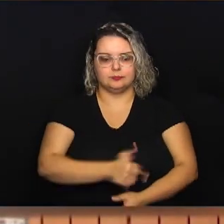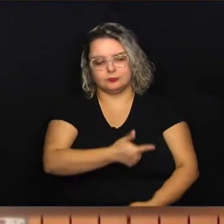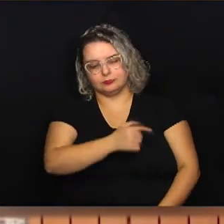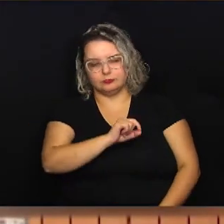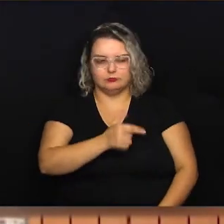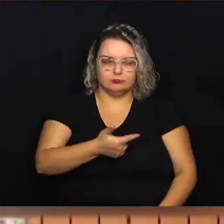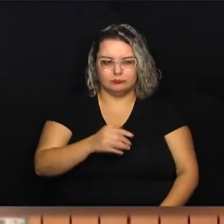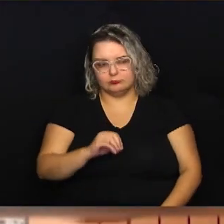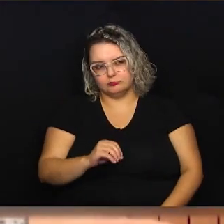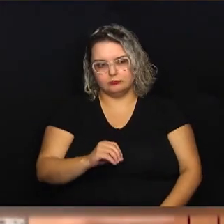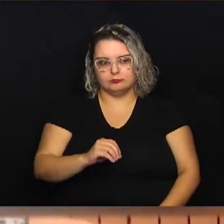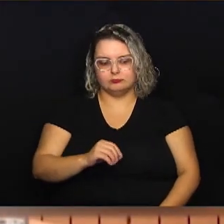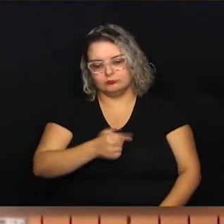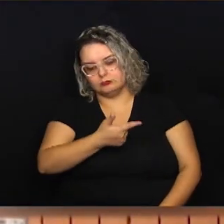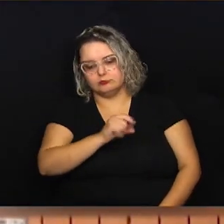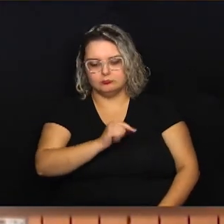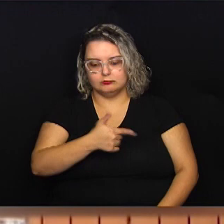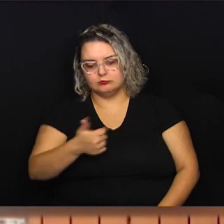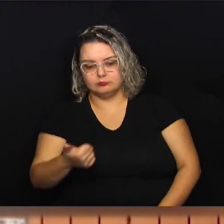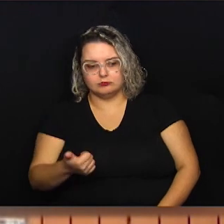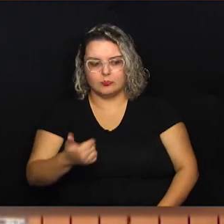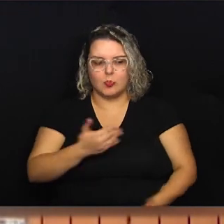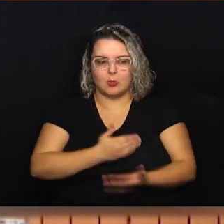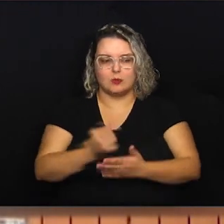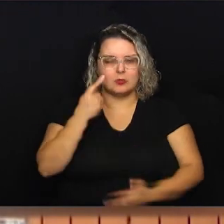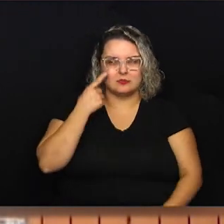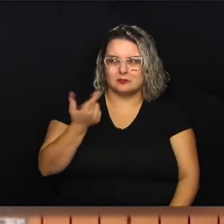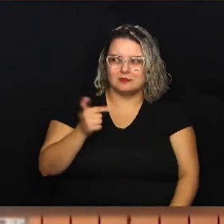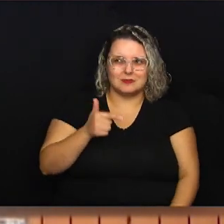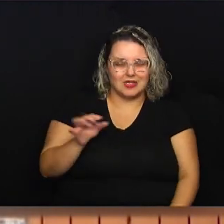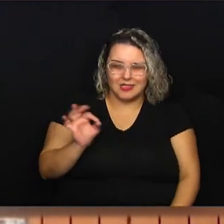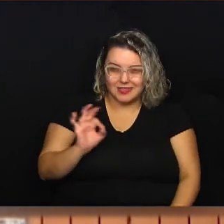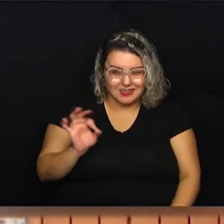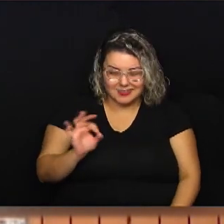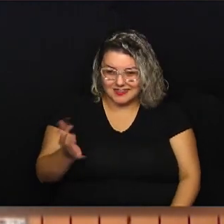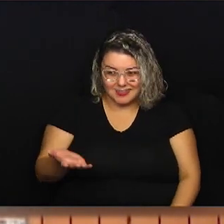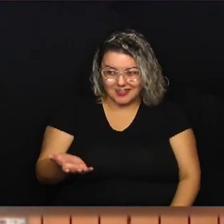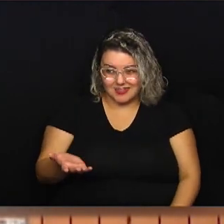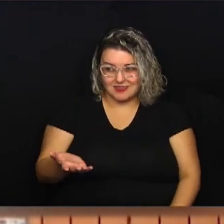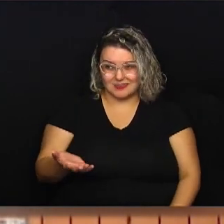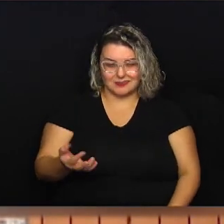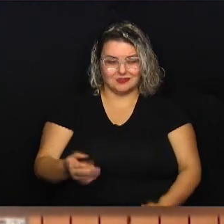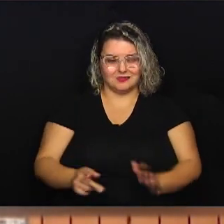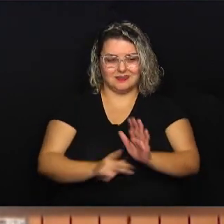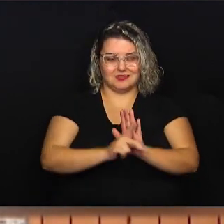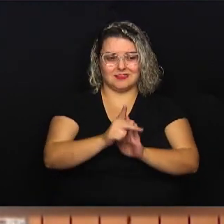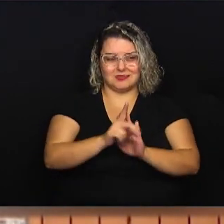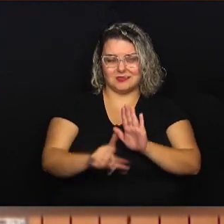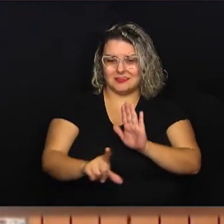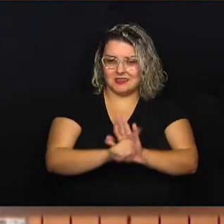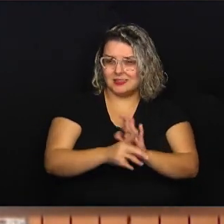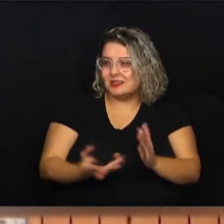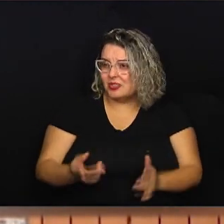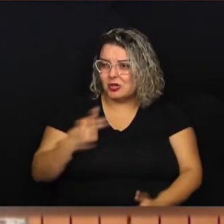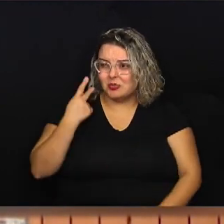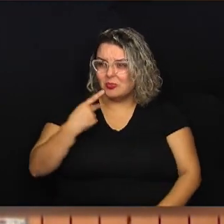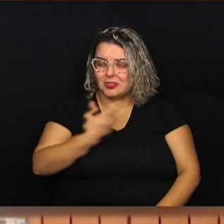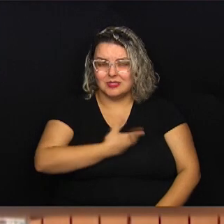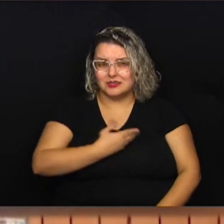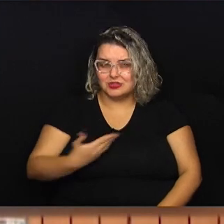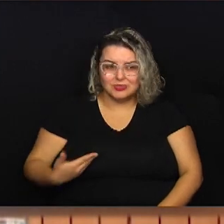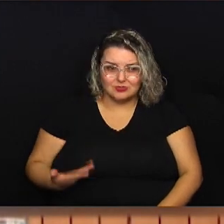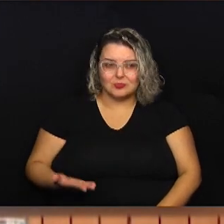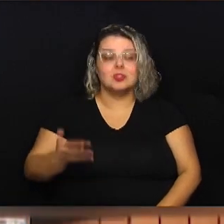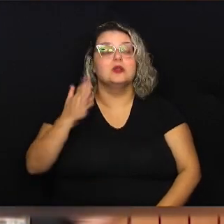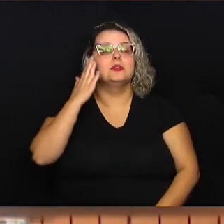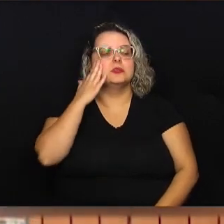essa ideia, né? Poxa, não existe nada a respeito em termos de projeto legislativo, em termos de política pública, porque a gente já